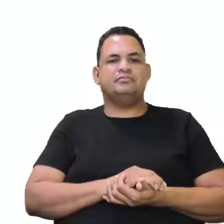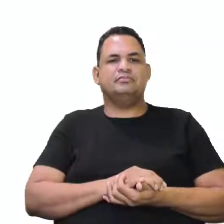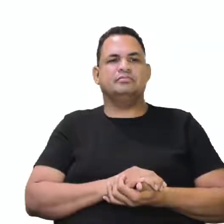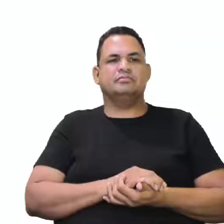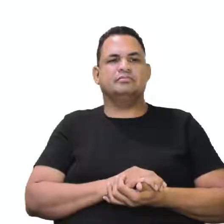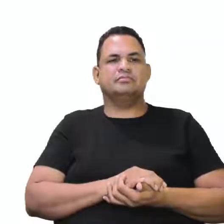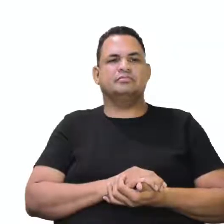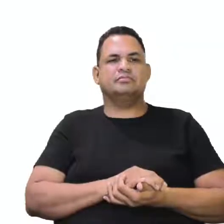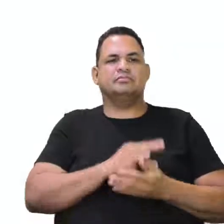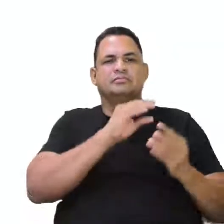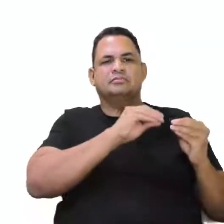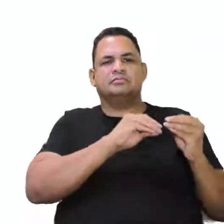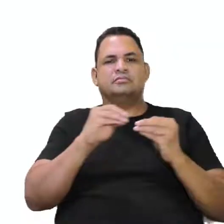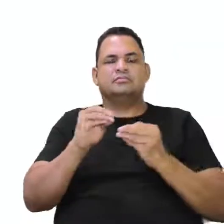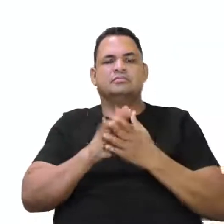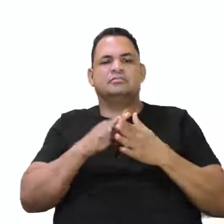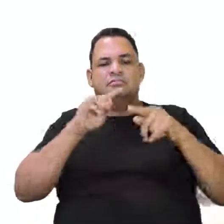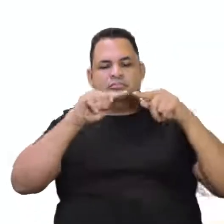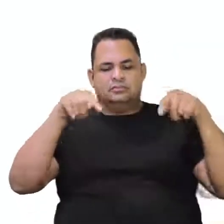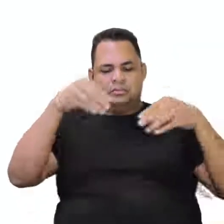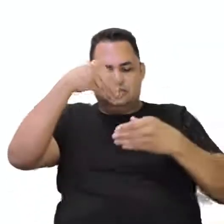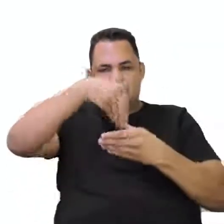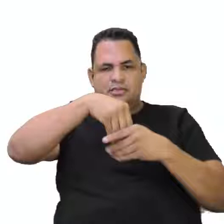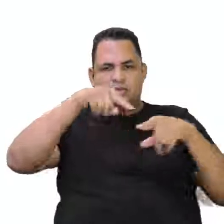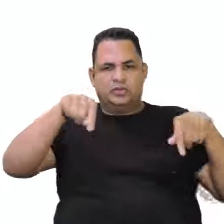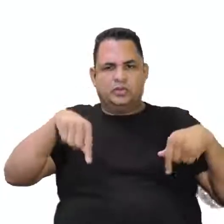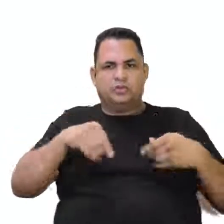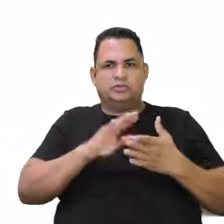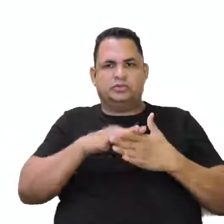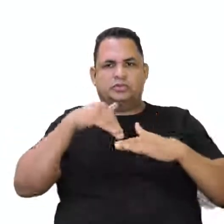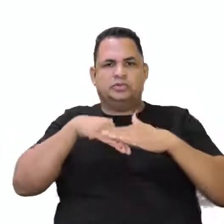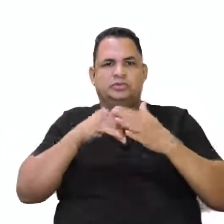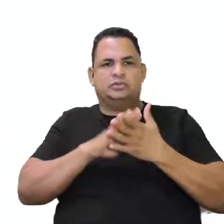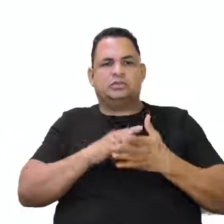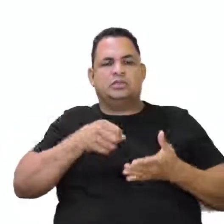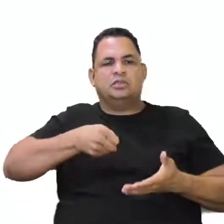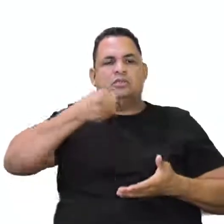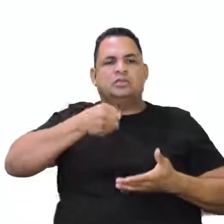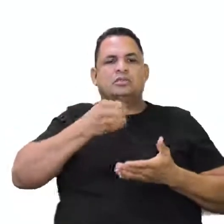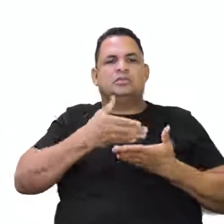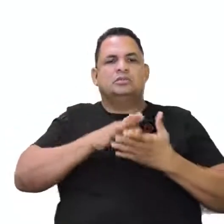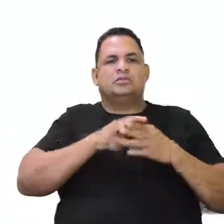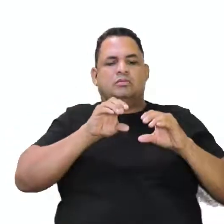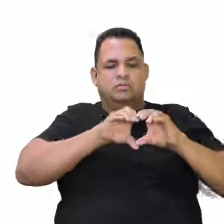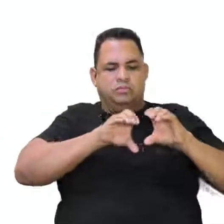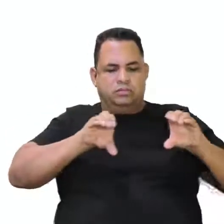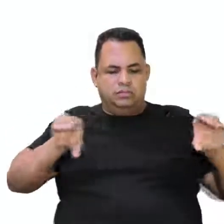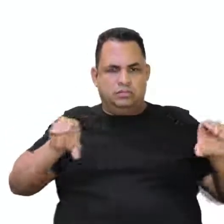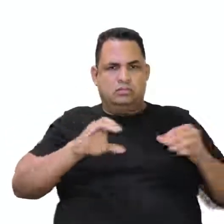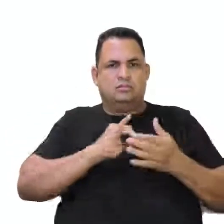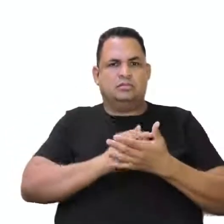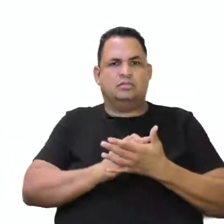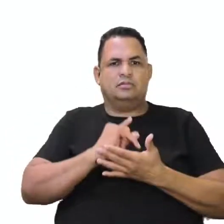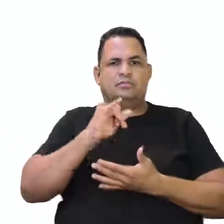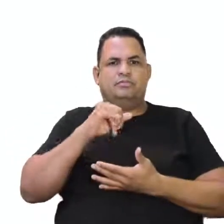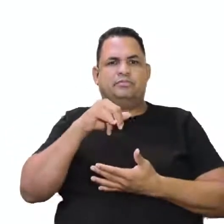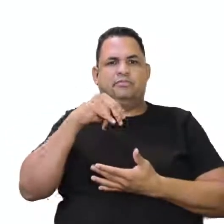né? Transportados no interior de caixas, fundos falsos de malas, dentro de tubos de